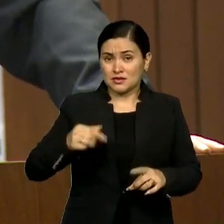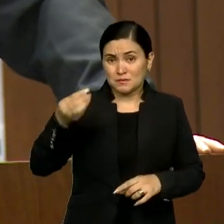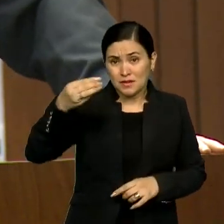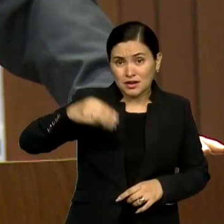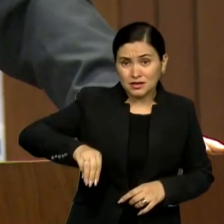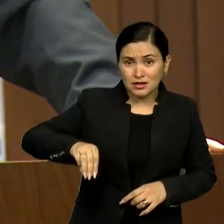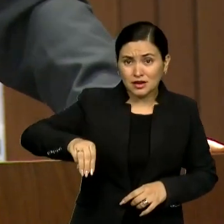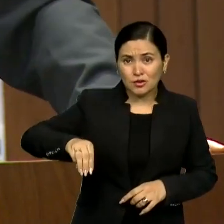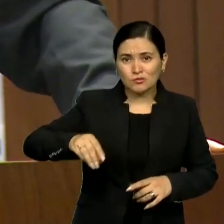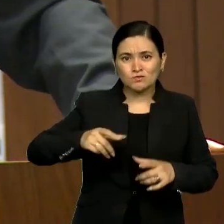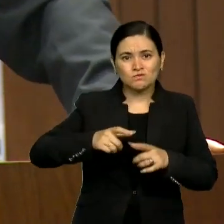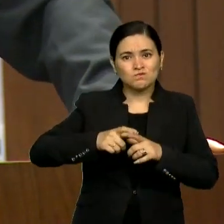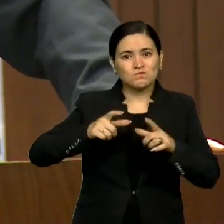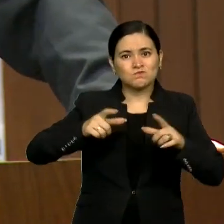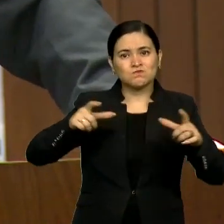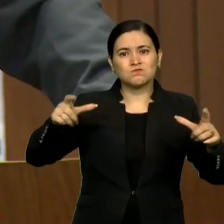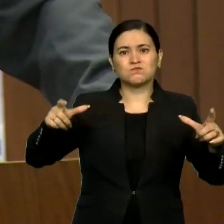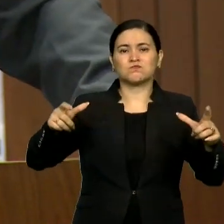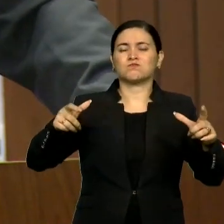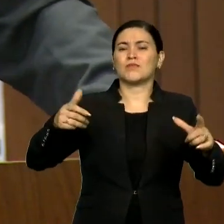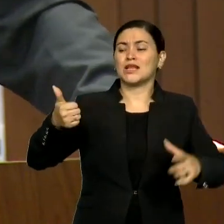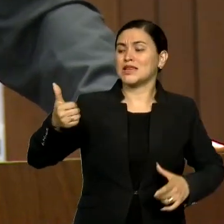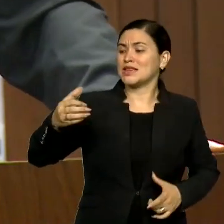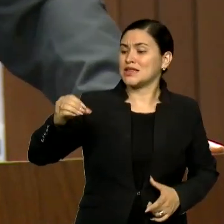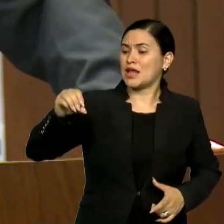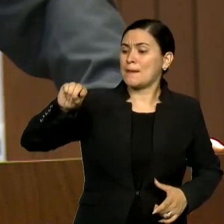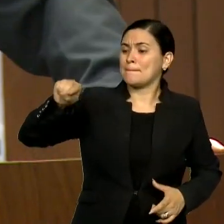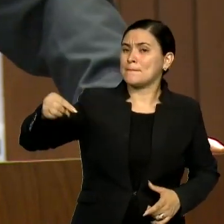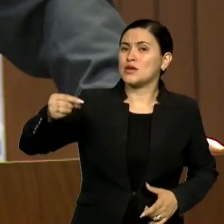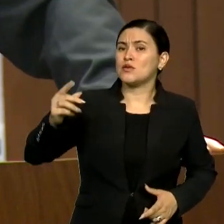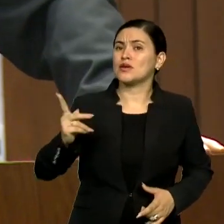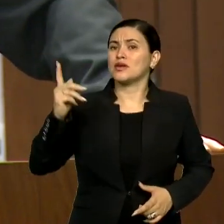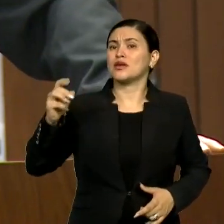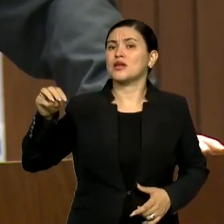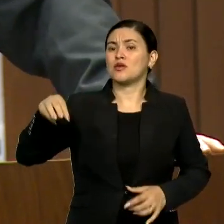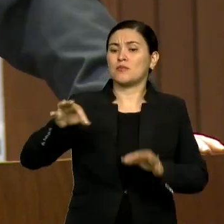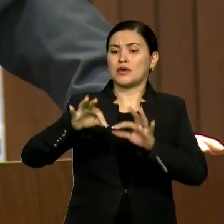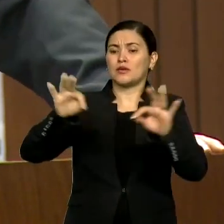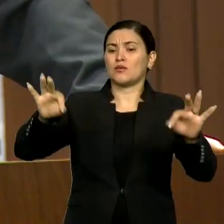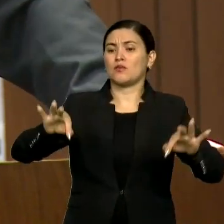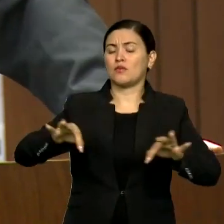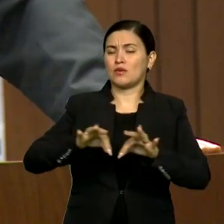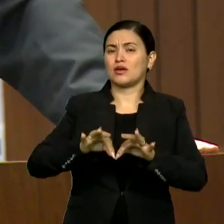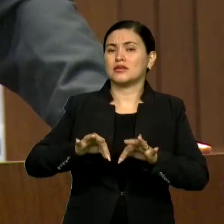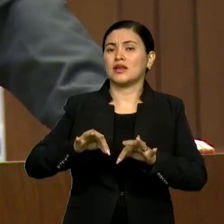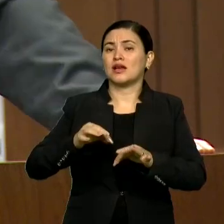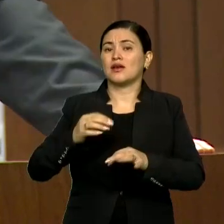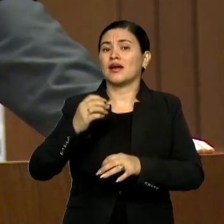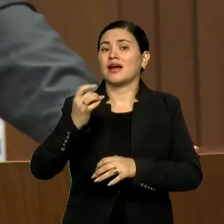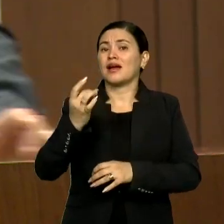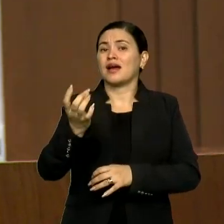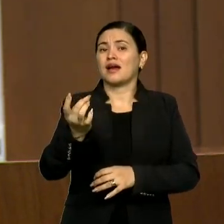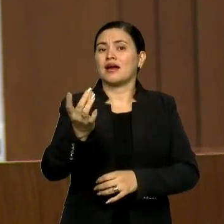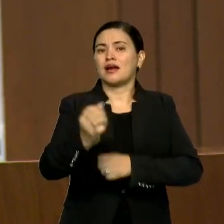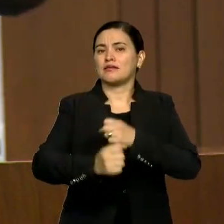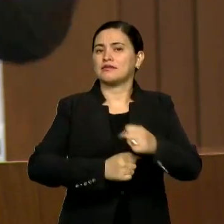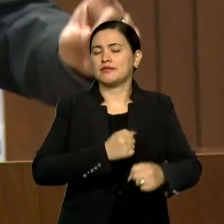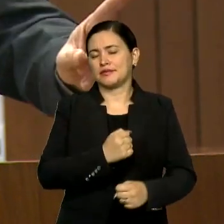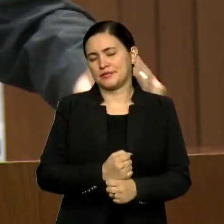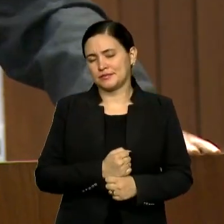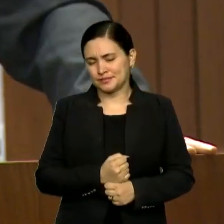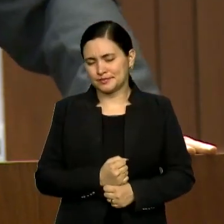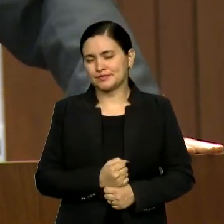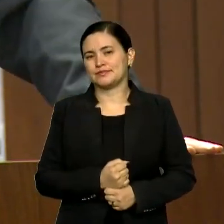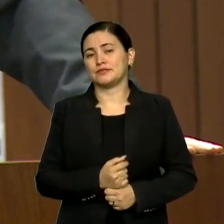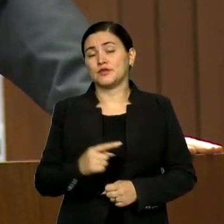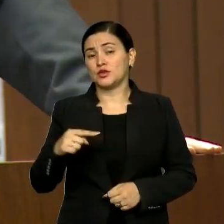desmatando mais de 10 mil quilômetros quadrados por ano. E sabemos da importância do Cerrado para o resto